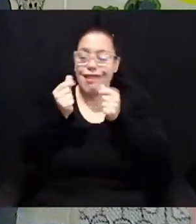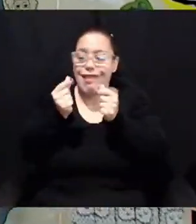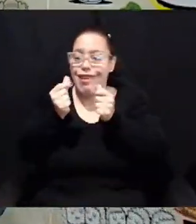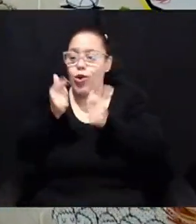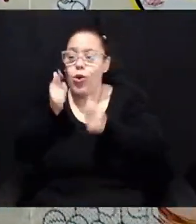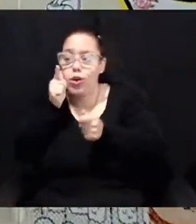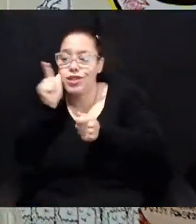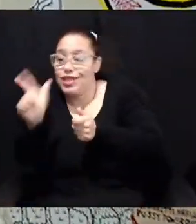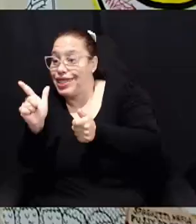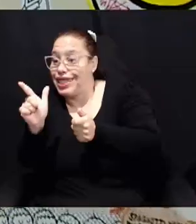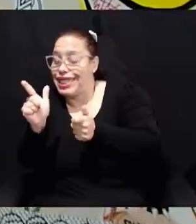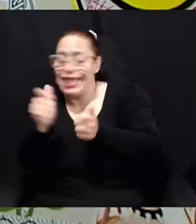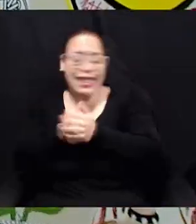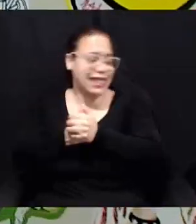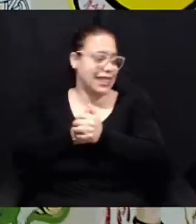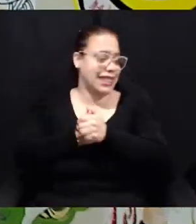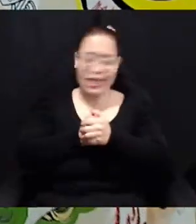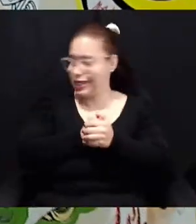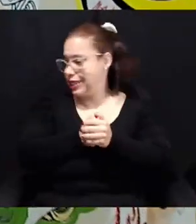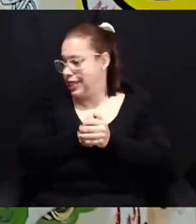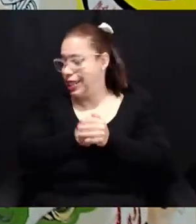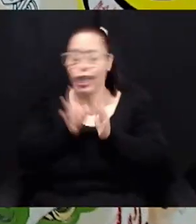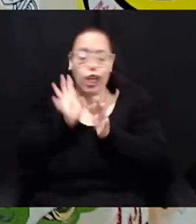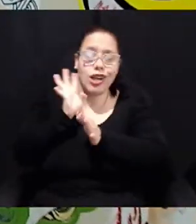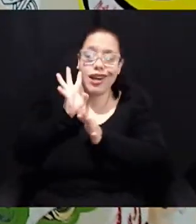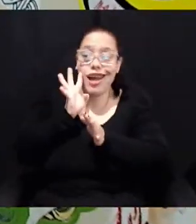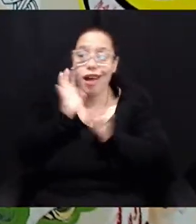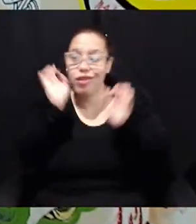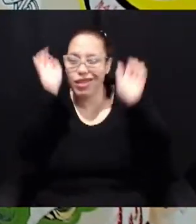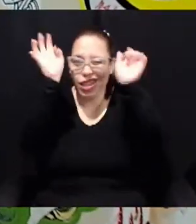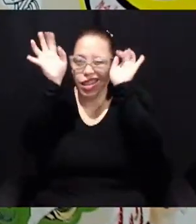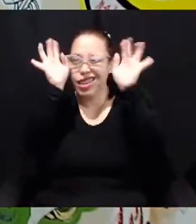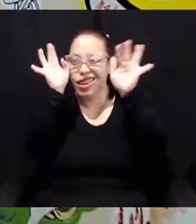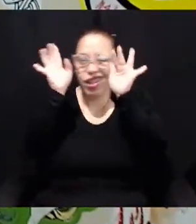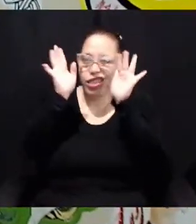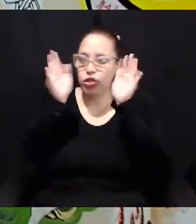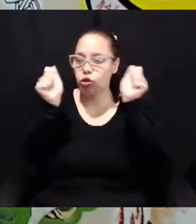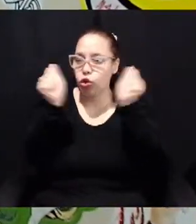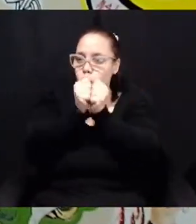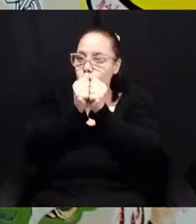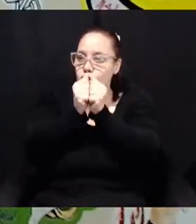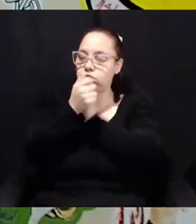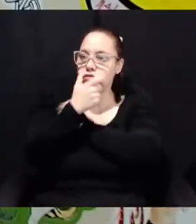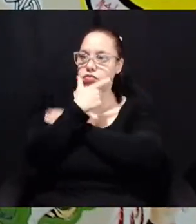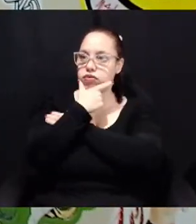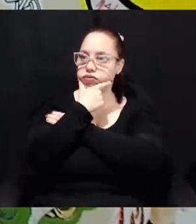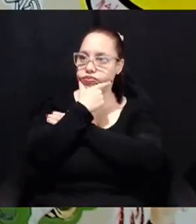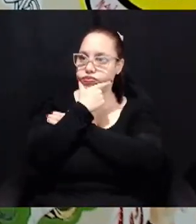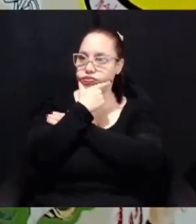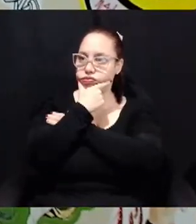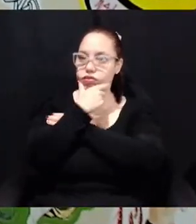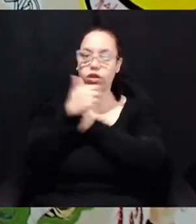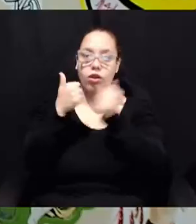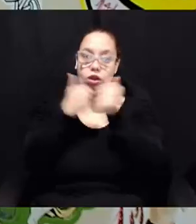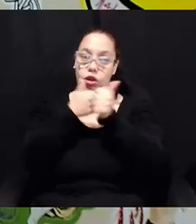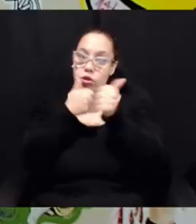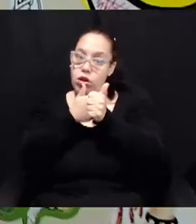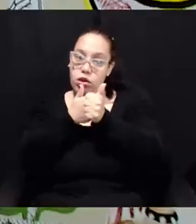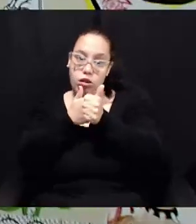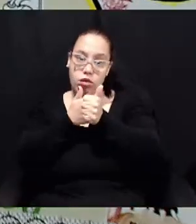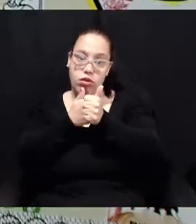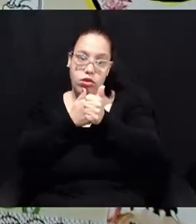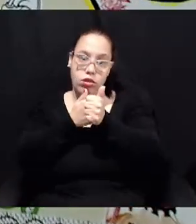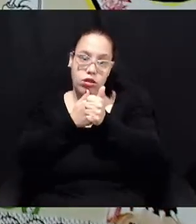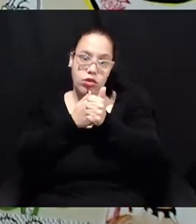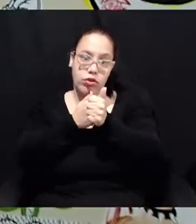tempo também eu consiga ser criativo, seja legal. E o mais próximo que eu encontrei para unir o